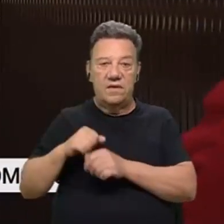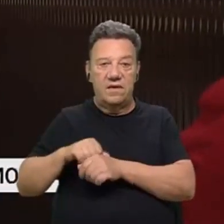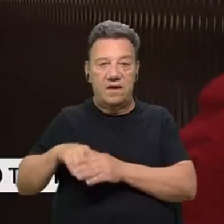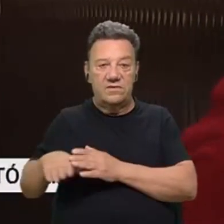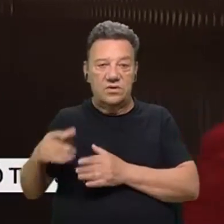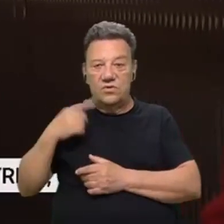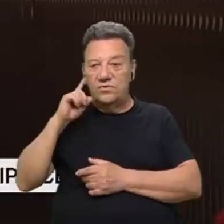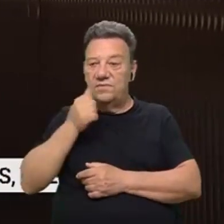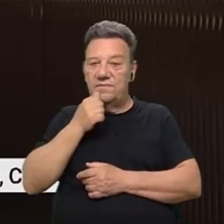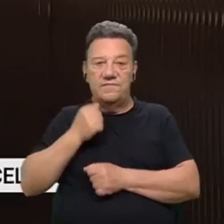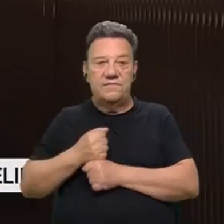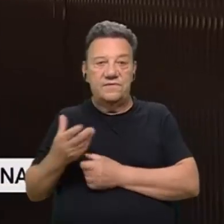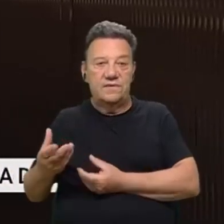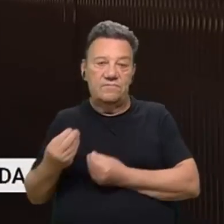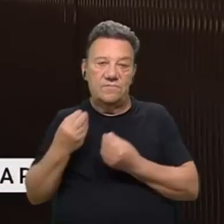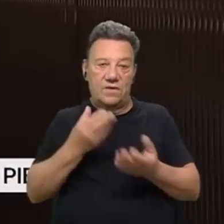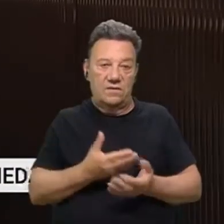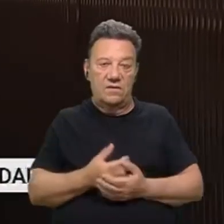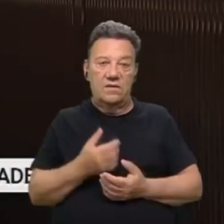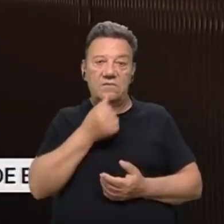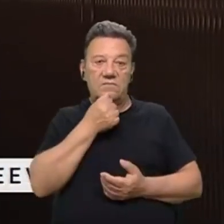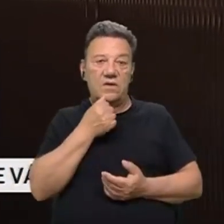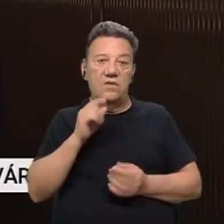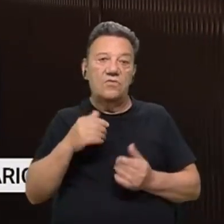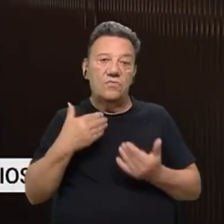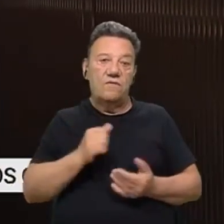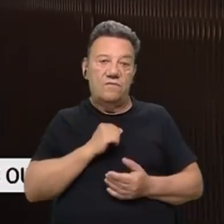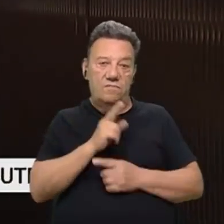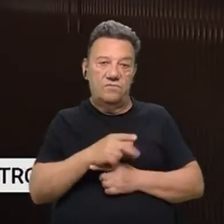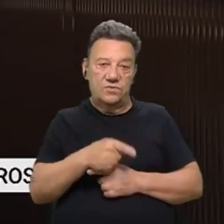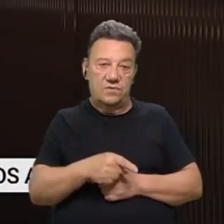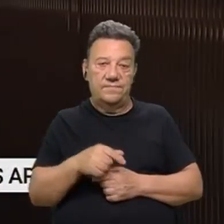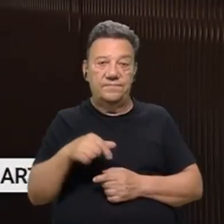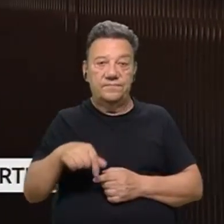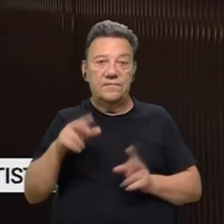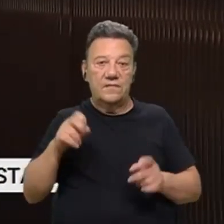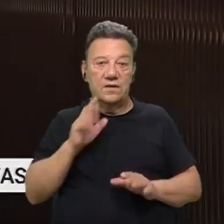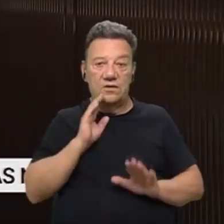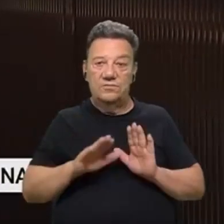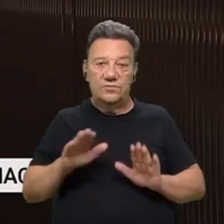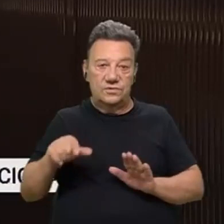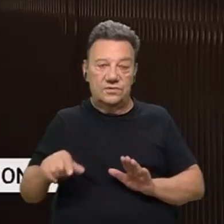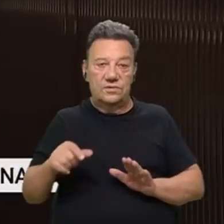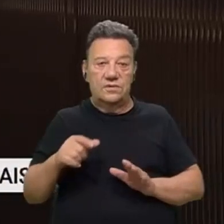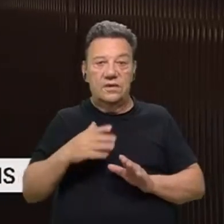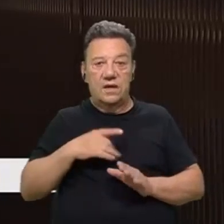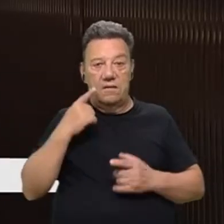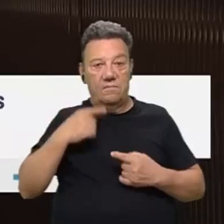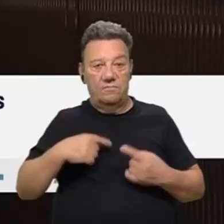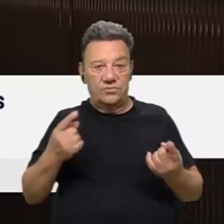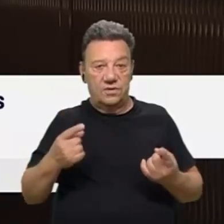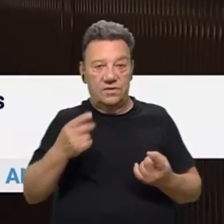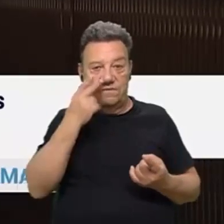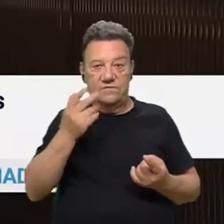e não sabiam o que é que a variam de fazer com eles e resolveram Já o nosso Museu neste caso a exposição pretende mostrar